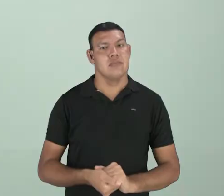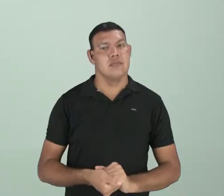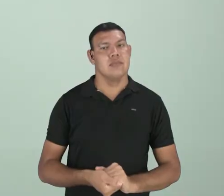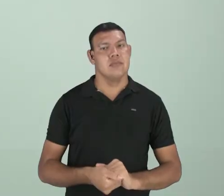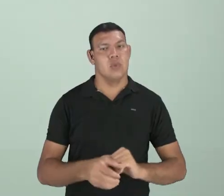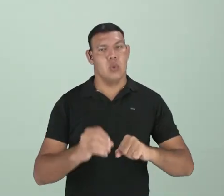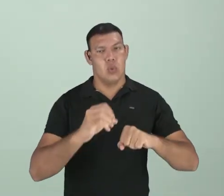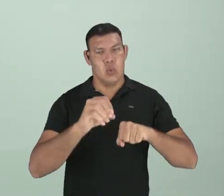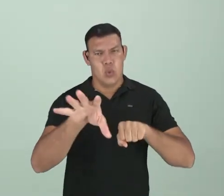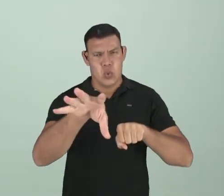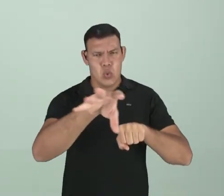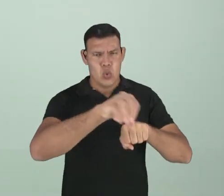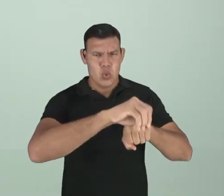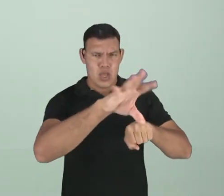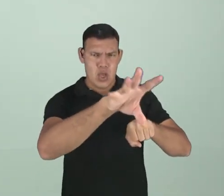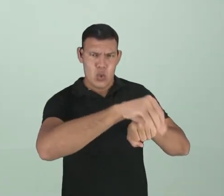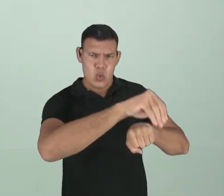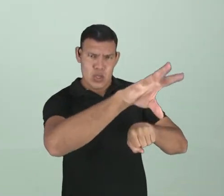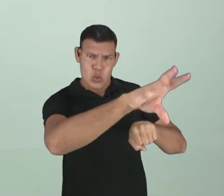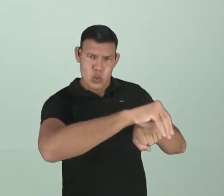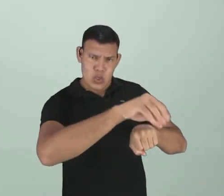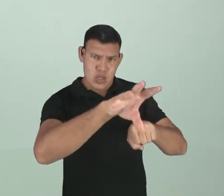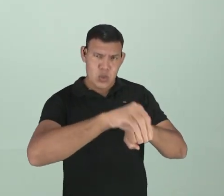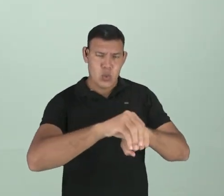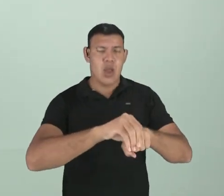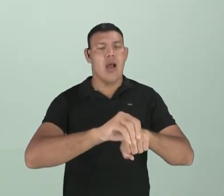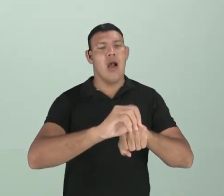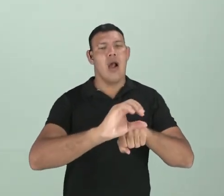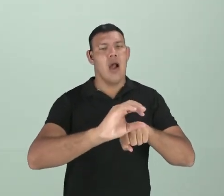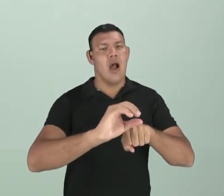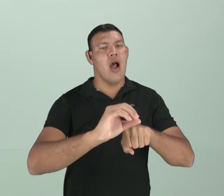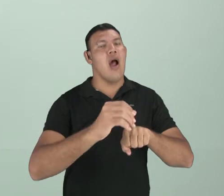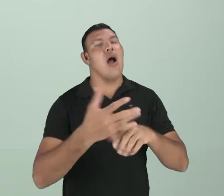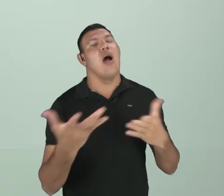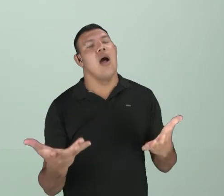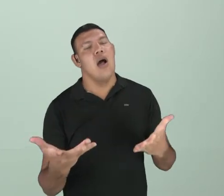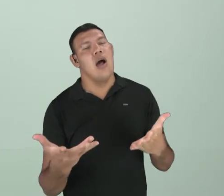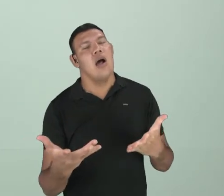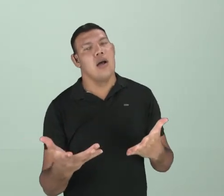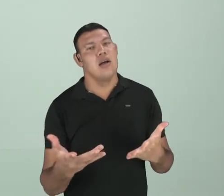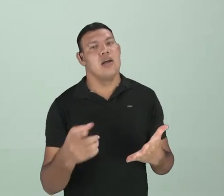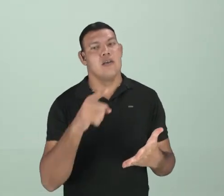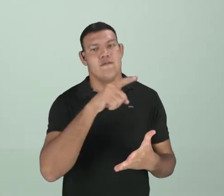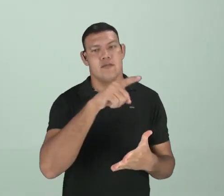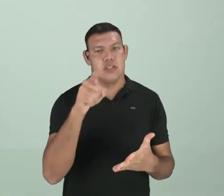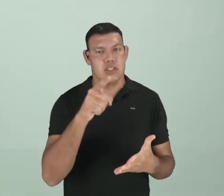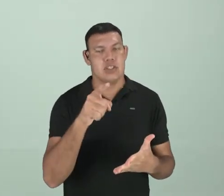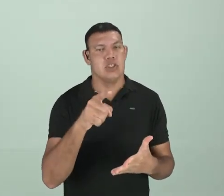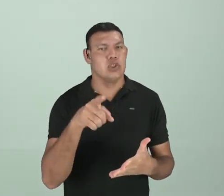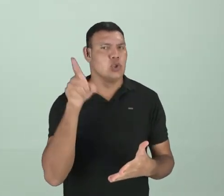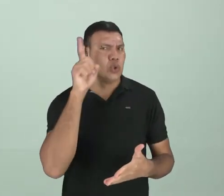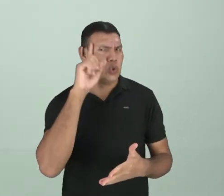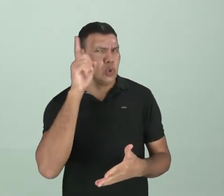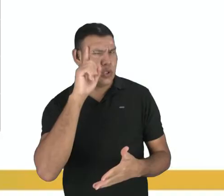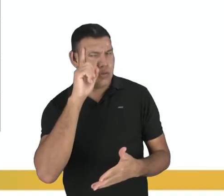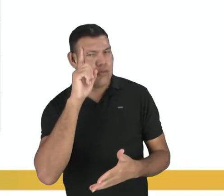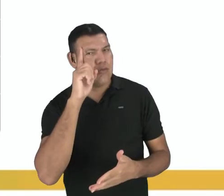aprendam um por dia. Se vocês aprenderem um por dia, olha só, quantos verbos vocês vão ter já memorizado até o final do